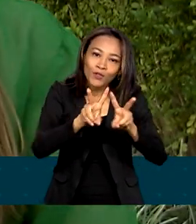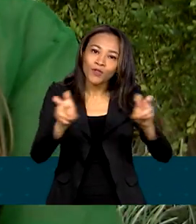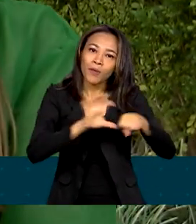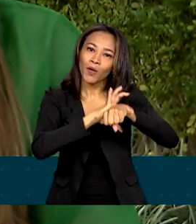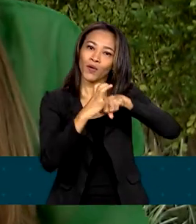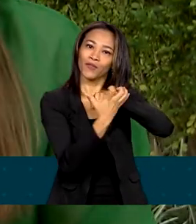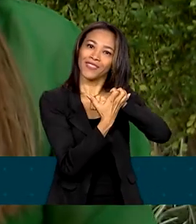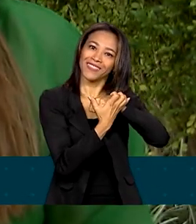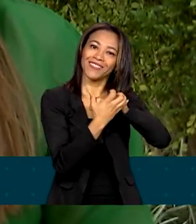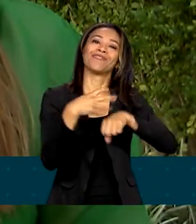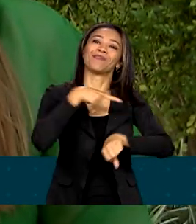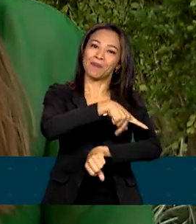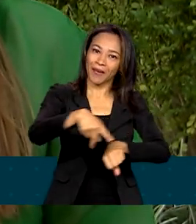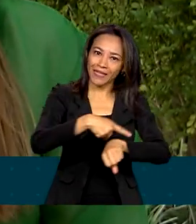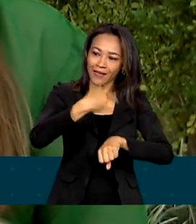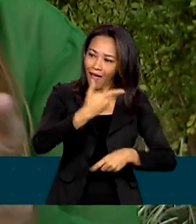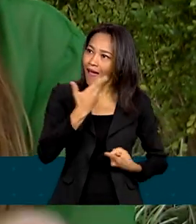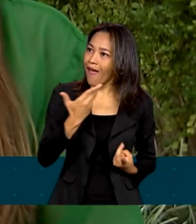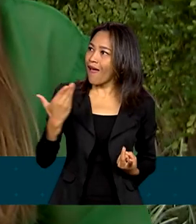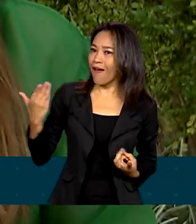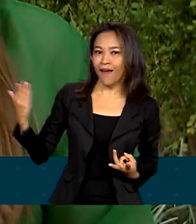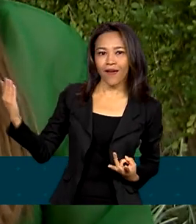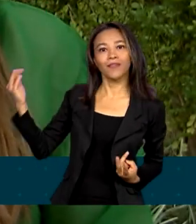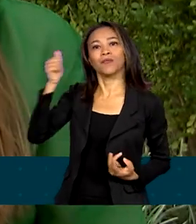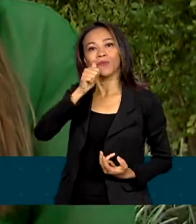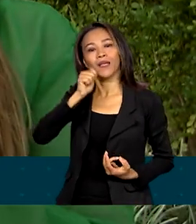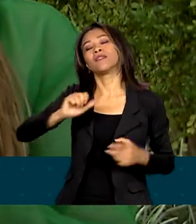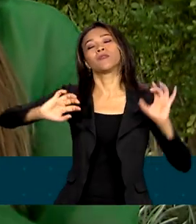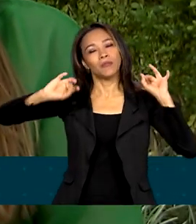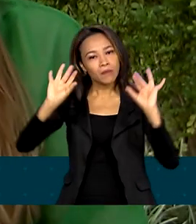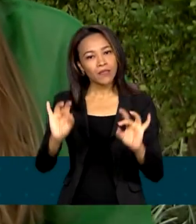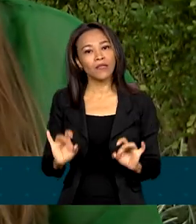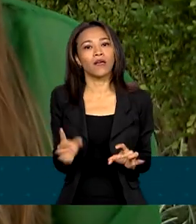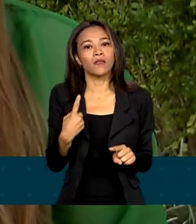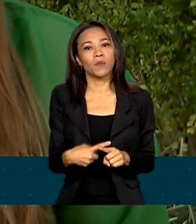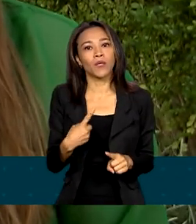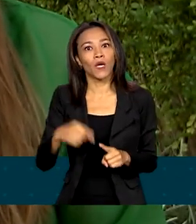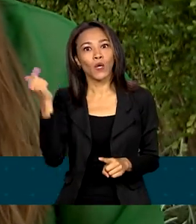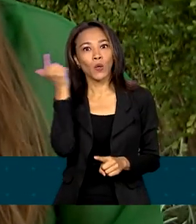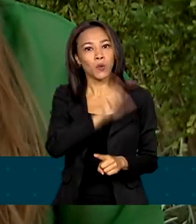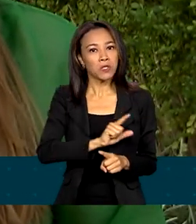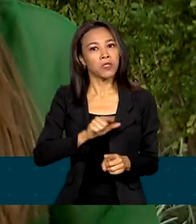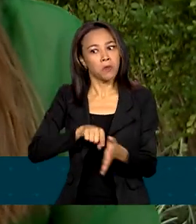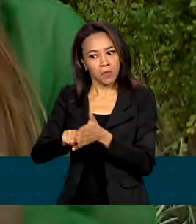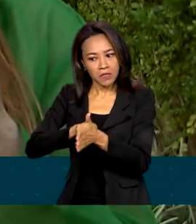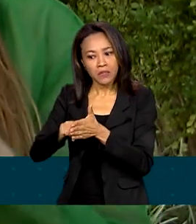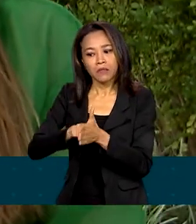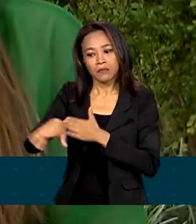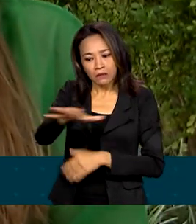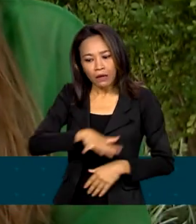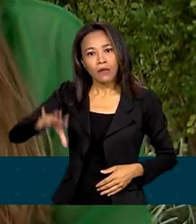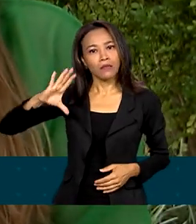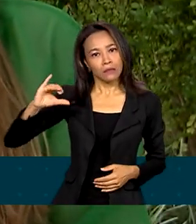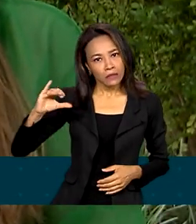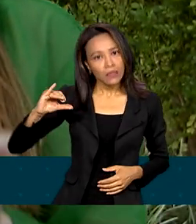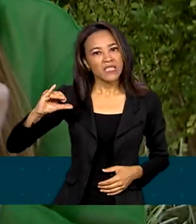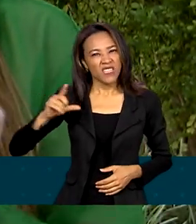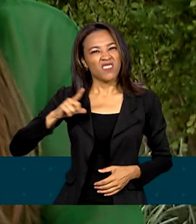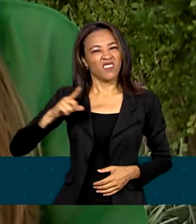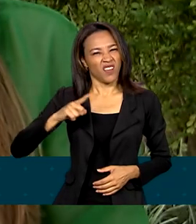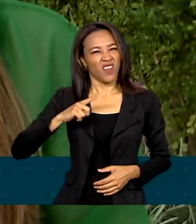país. Todas essas mulheres são especiais, porque conseguiram mérito científico, apesar de